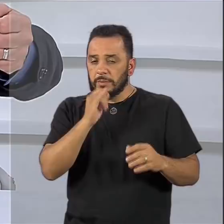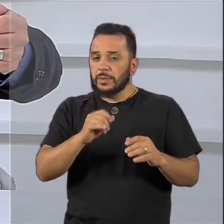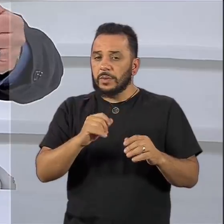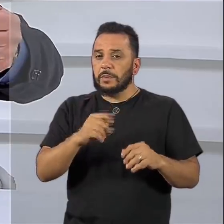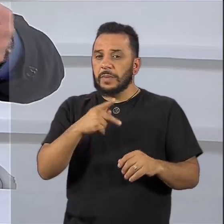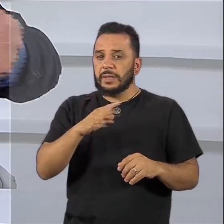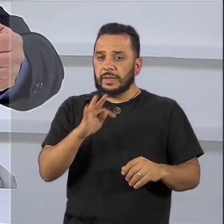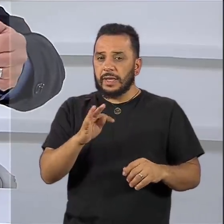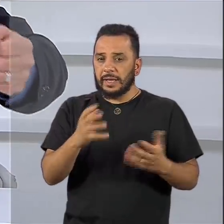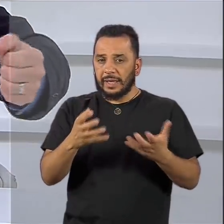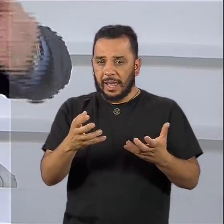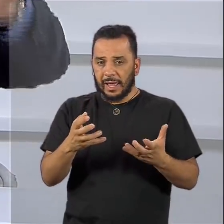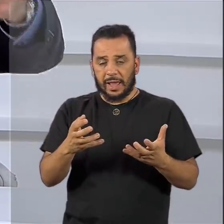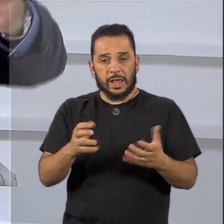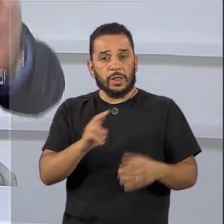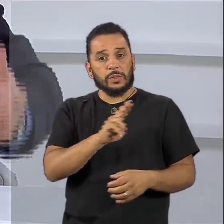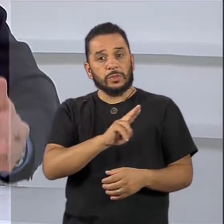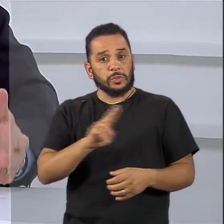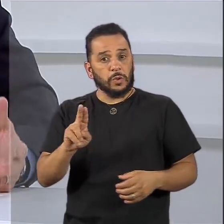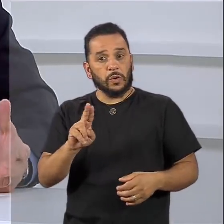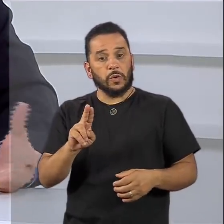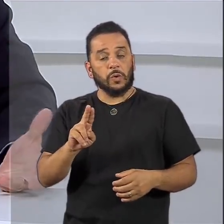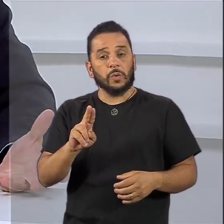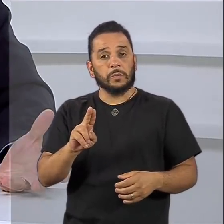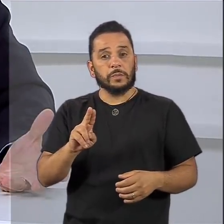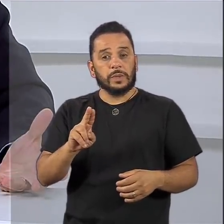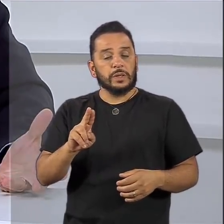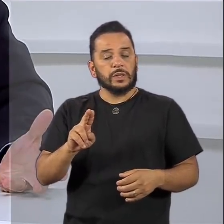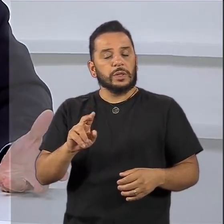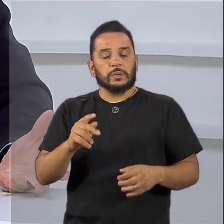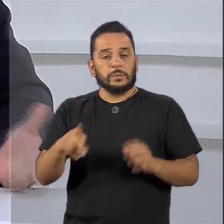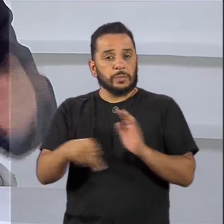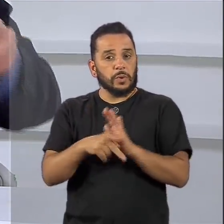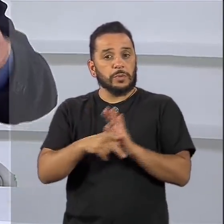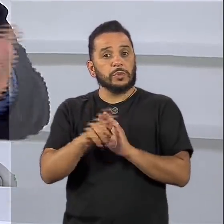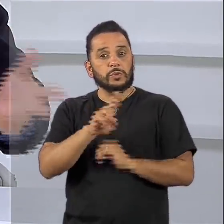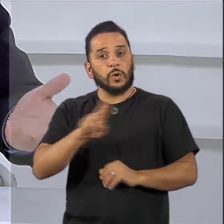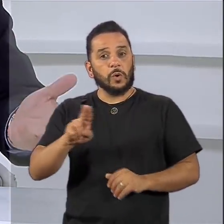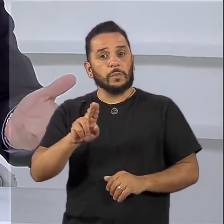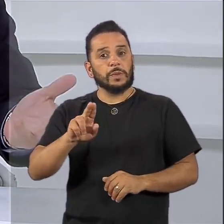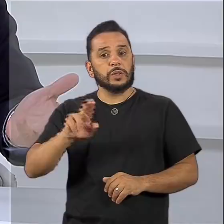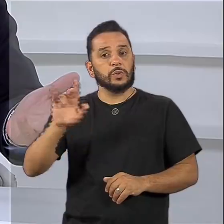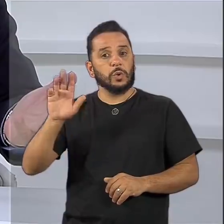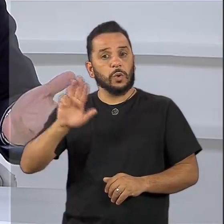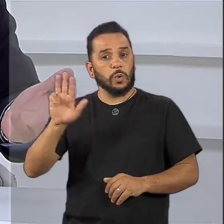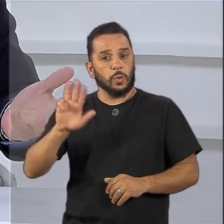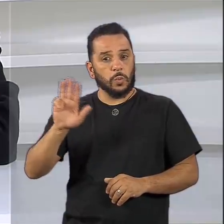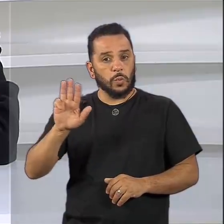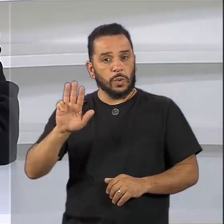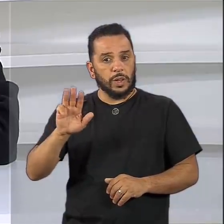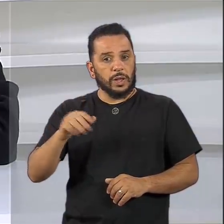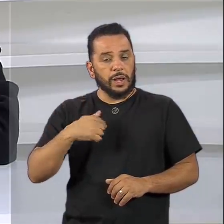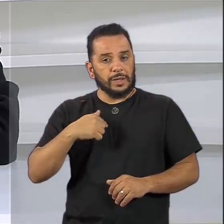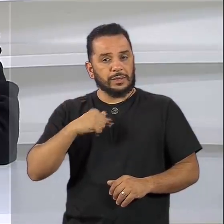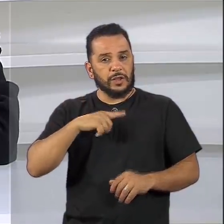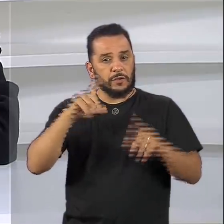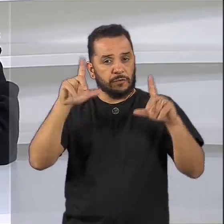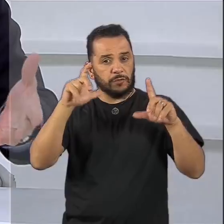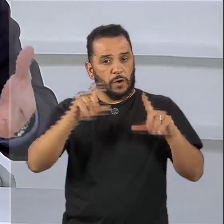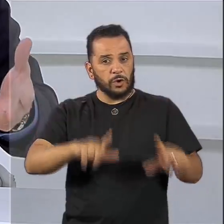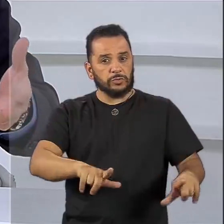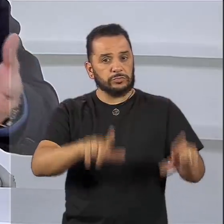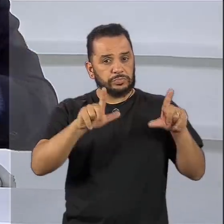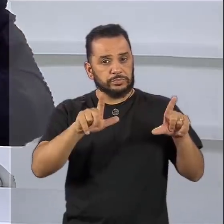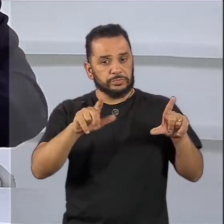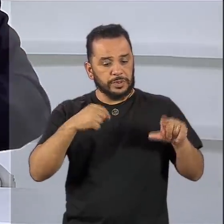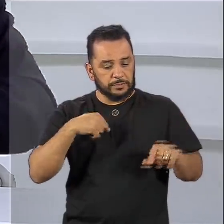o nome do Lula na urna para que a foto dele apareça. Isso não adianta nada, porque a foto só aparece depois que você digita o número. Então, ninguém vai ver a